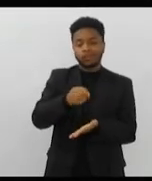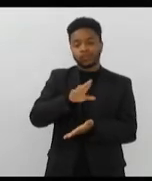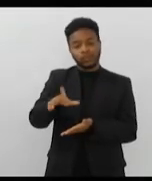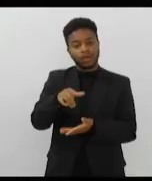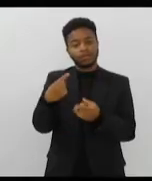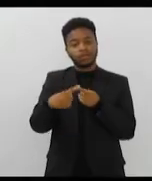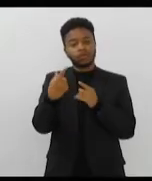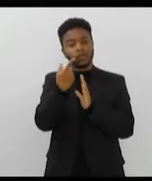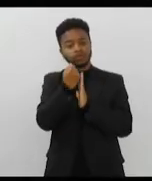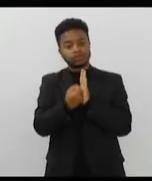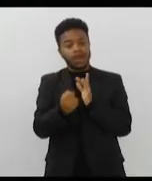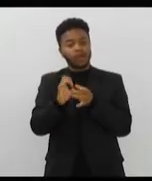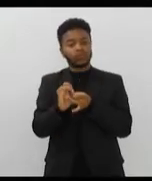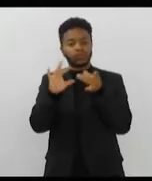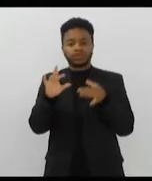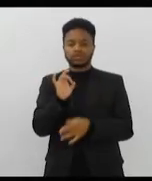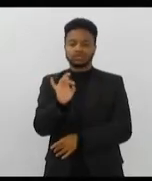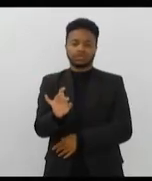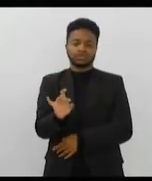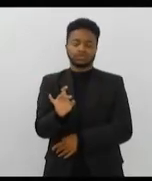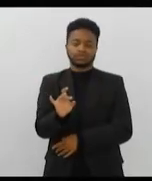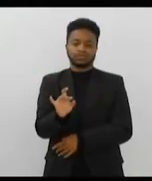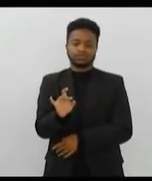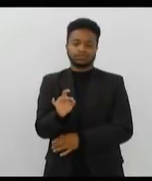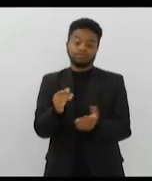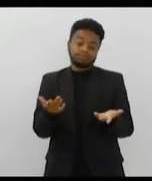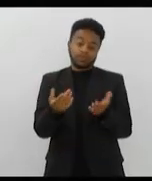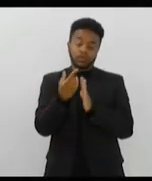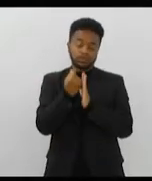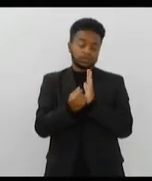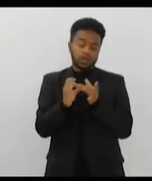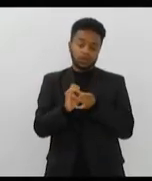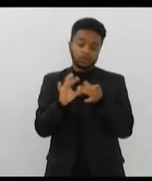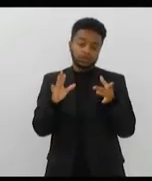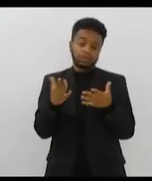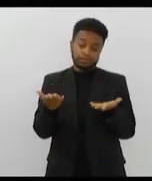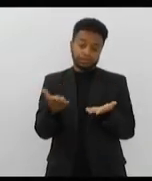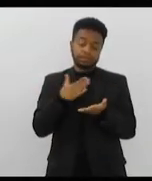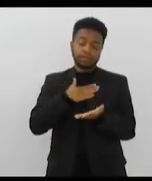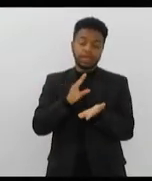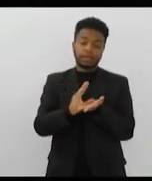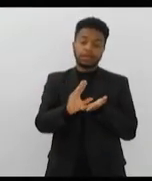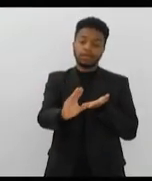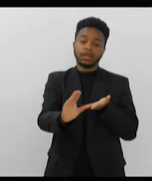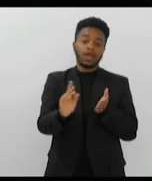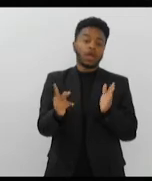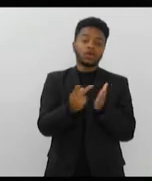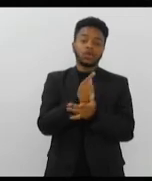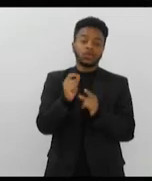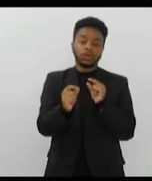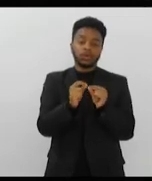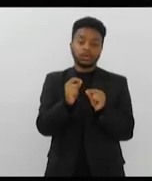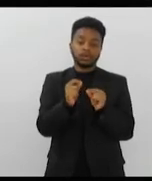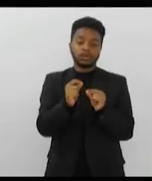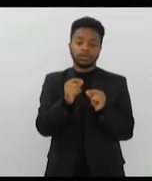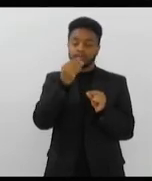autorizativo. O orçamento é autorizativo. A minha emenda será